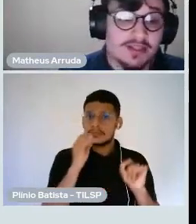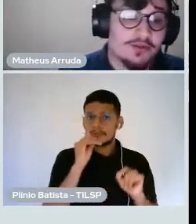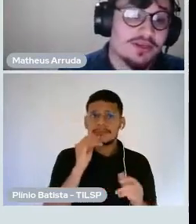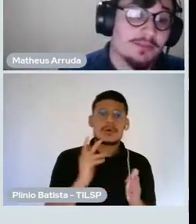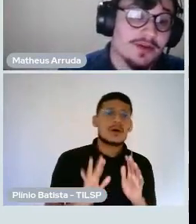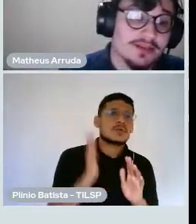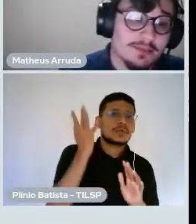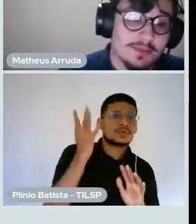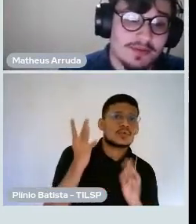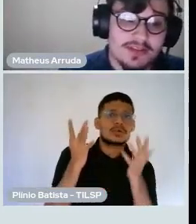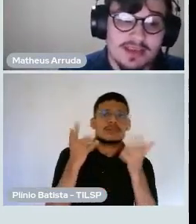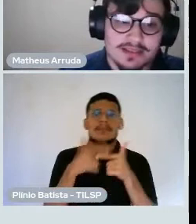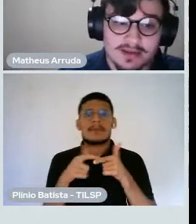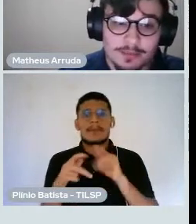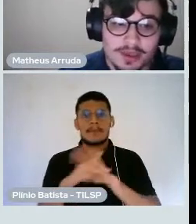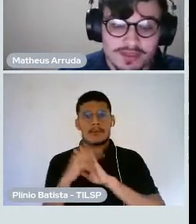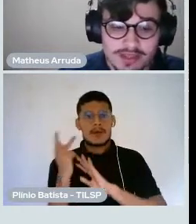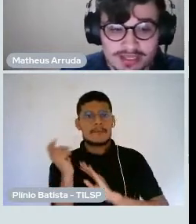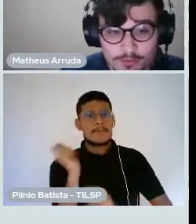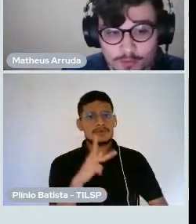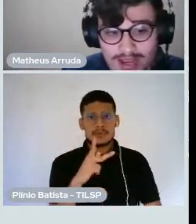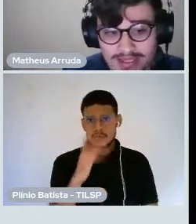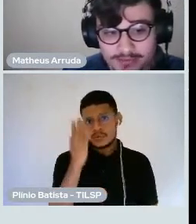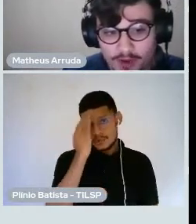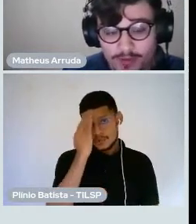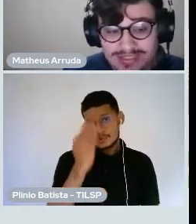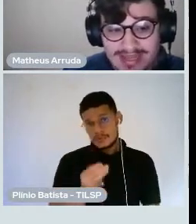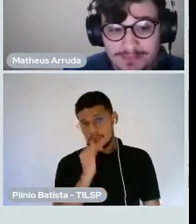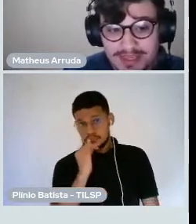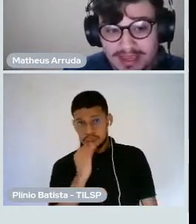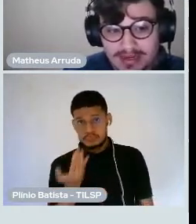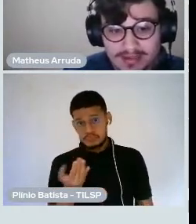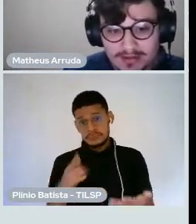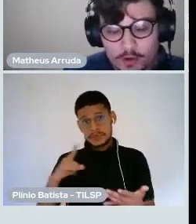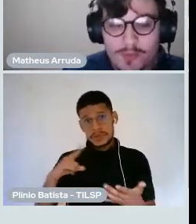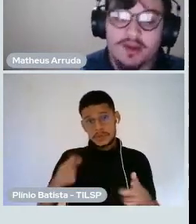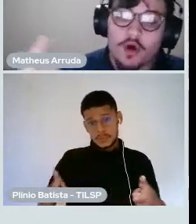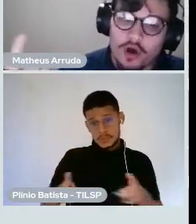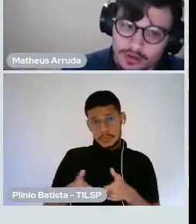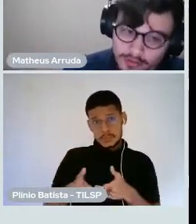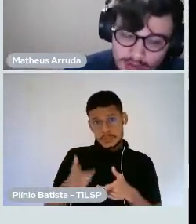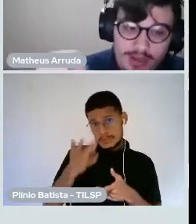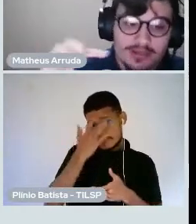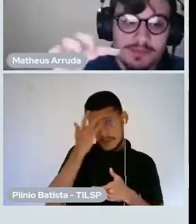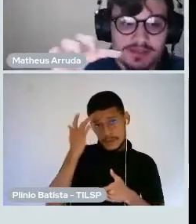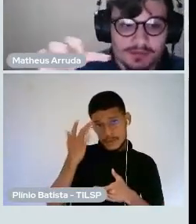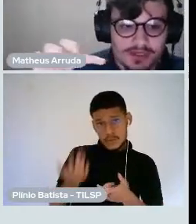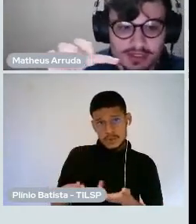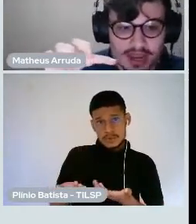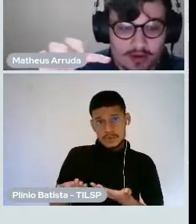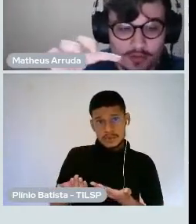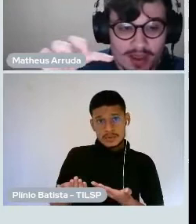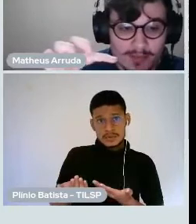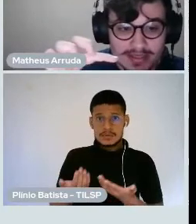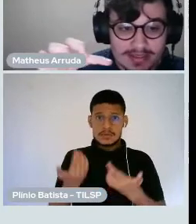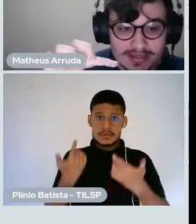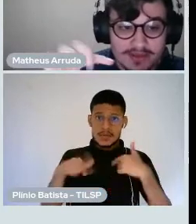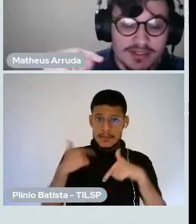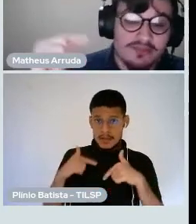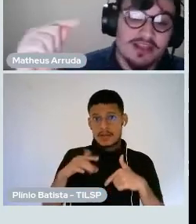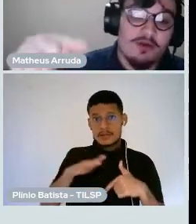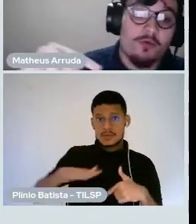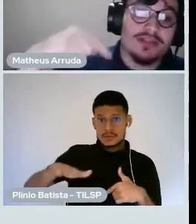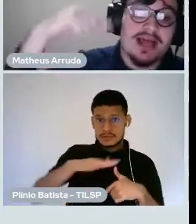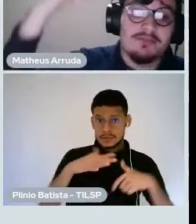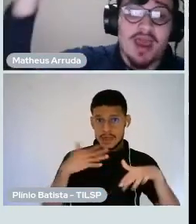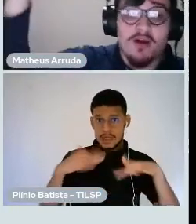de aposentadoria, por exemplo, de previdência, porque você vai ter uma quantidade pequena ou menor de pessoas economicamente